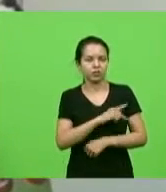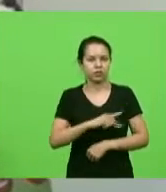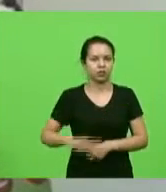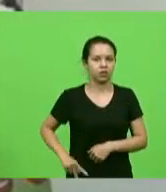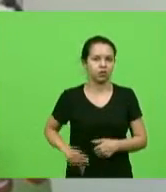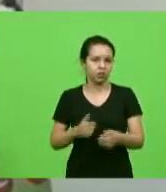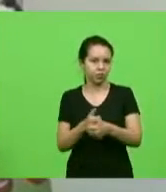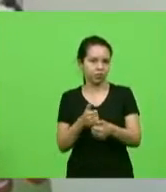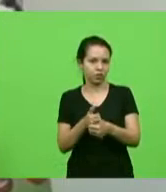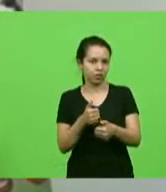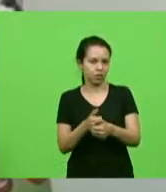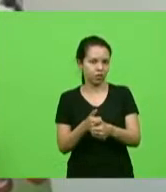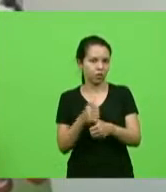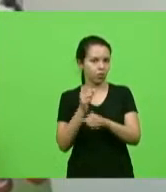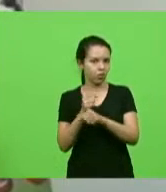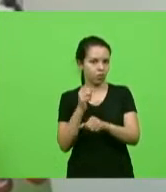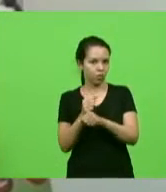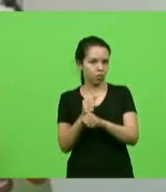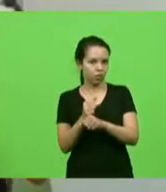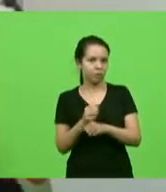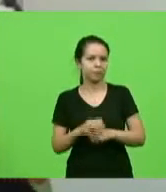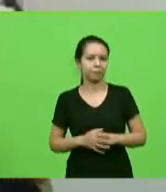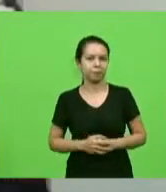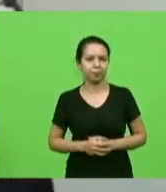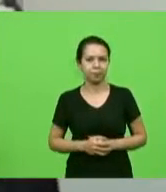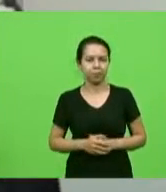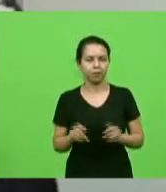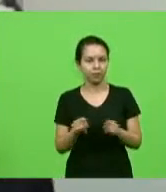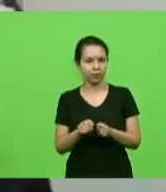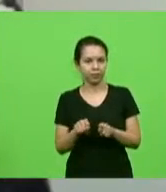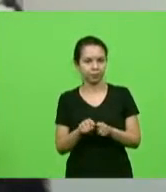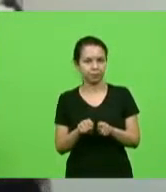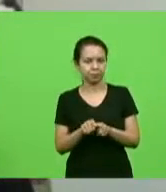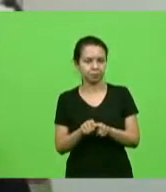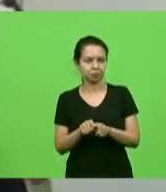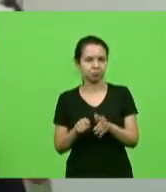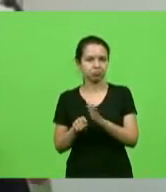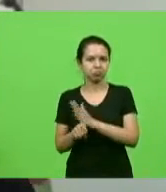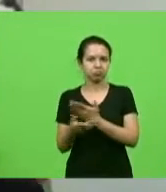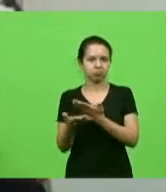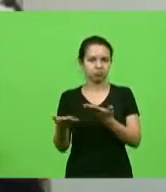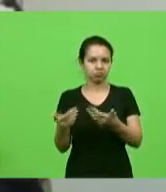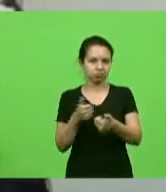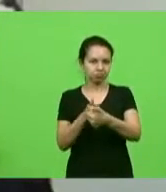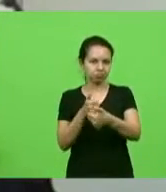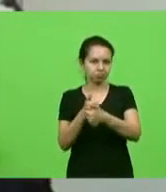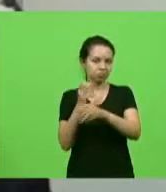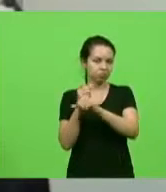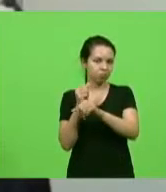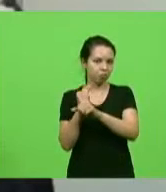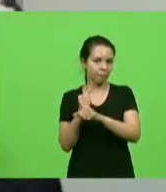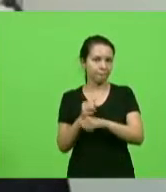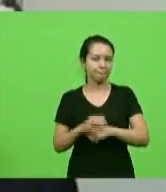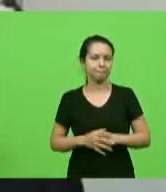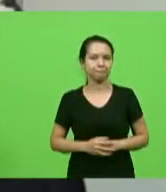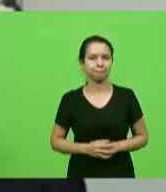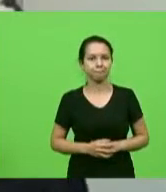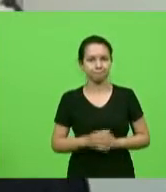de Moraes Ferreira Júnior, bem assim como a consulta ao Tribunal de Contas nos termos, né, do ofício do